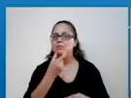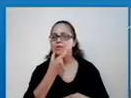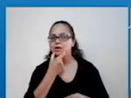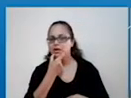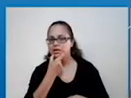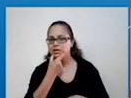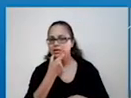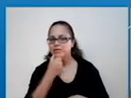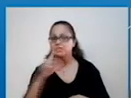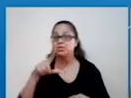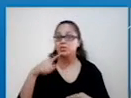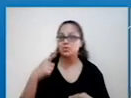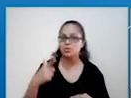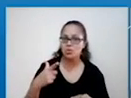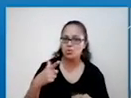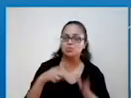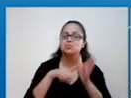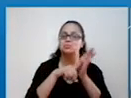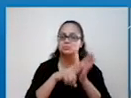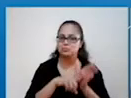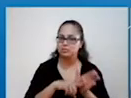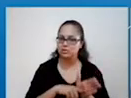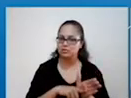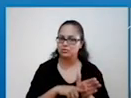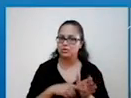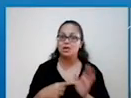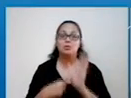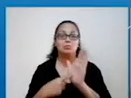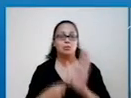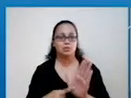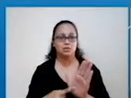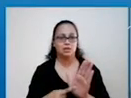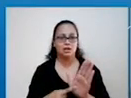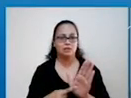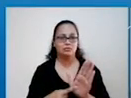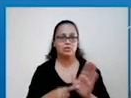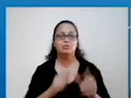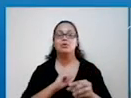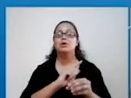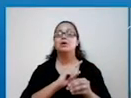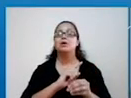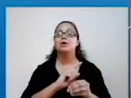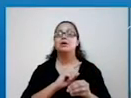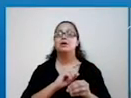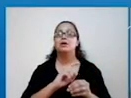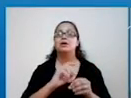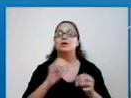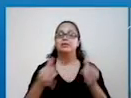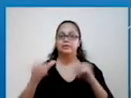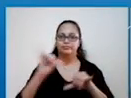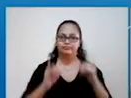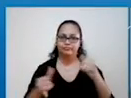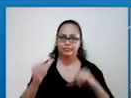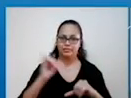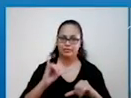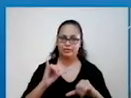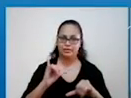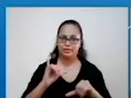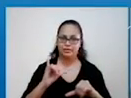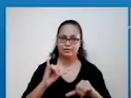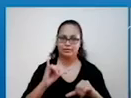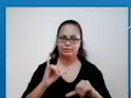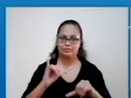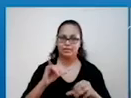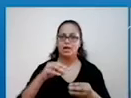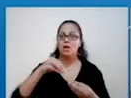outros cientistas mostraram evidências de que um elemento químico ele pode ser constituído por uma mistura